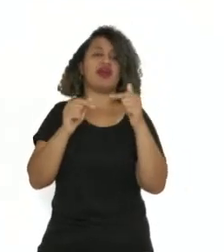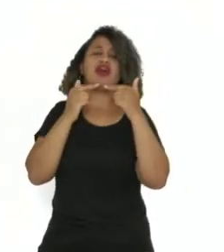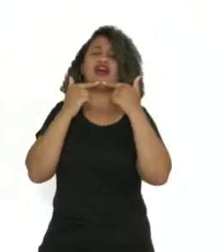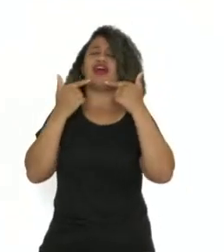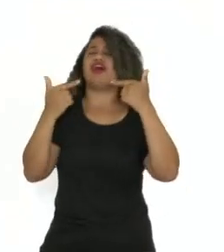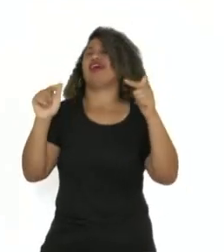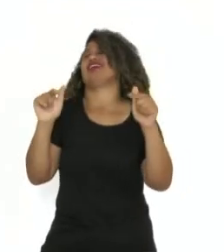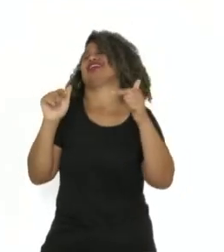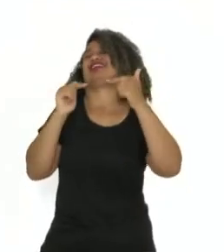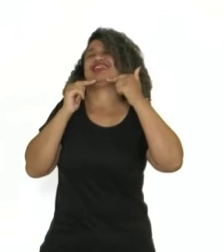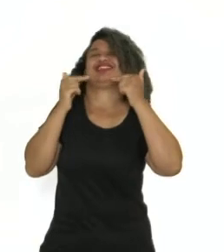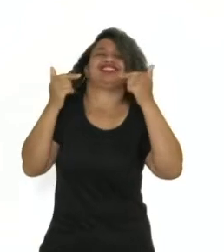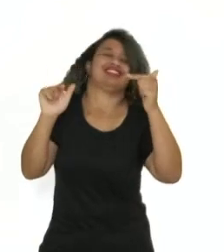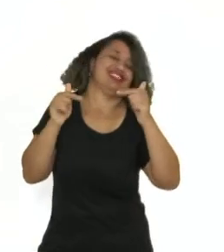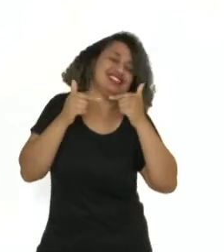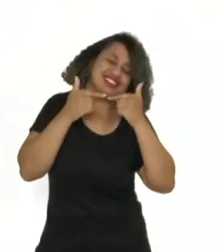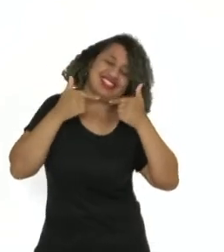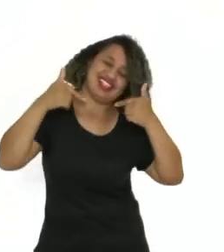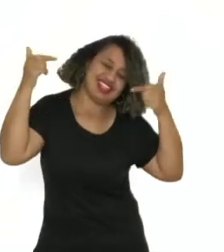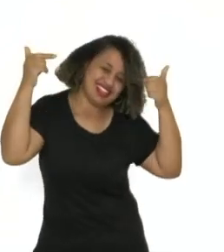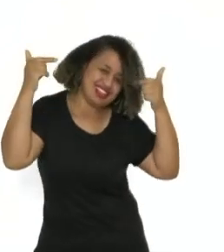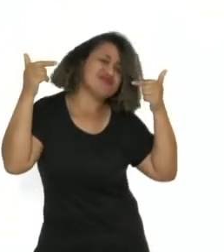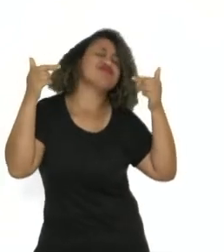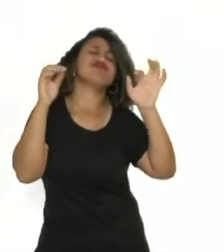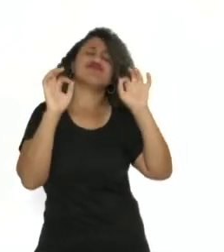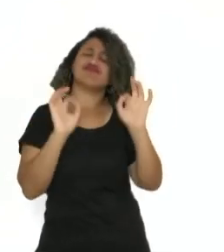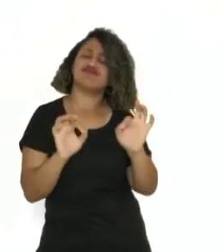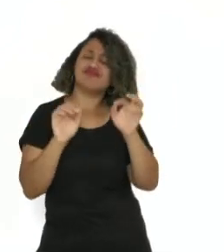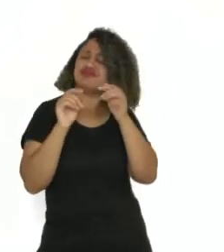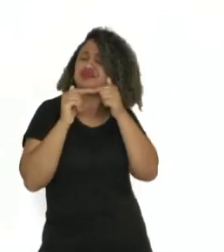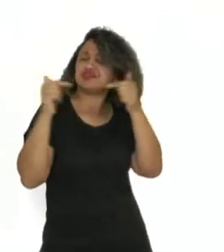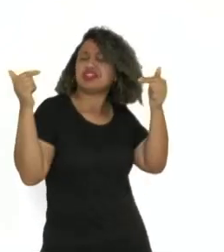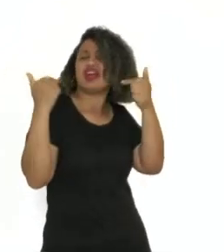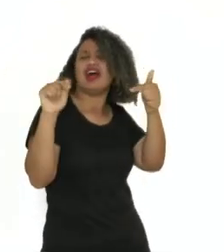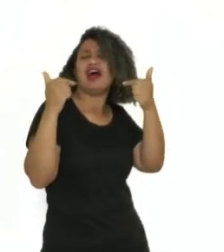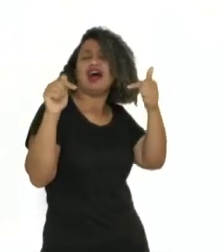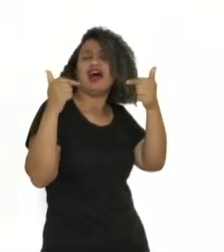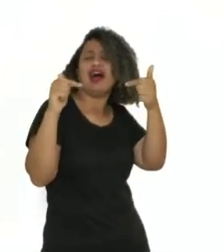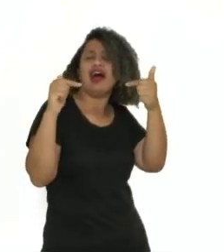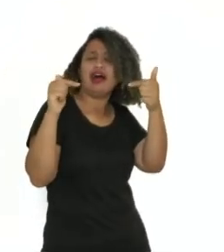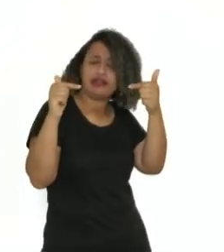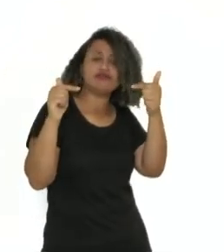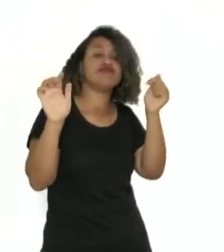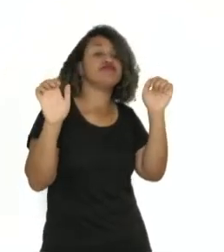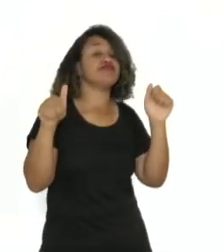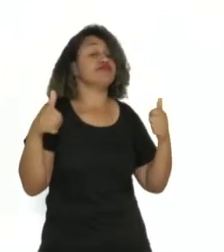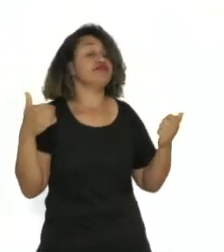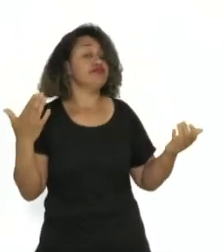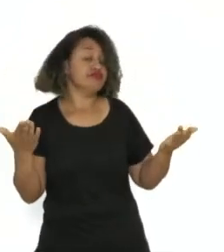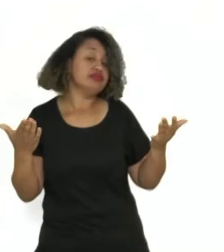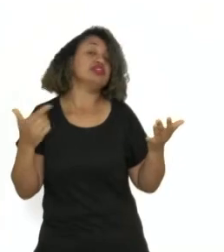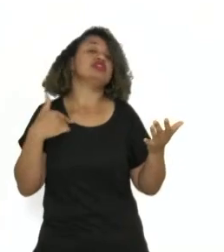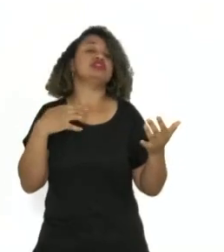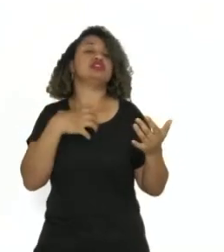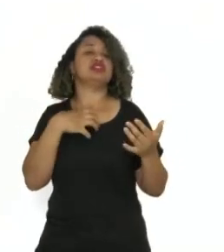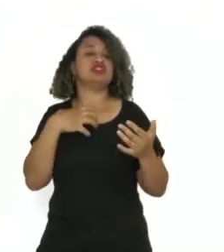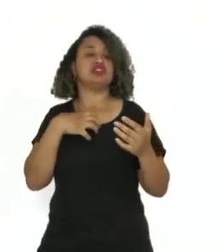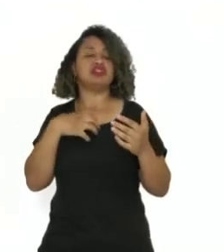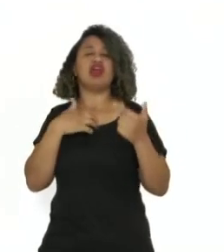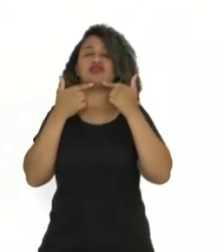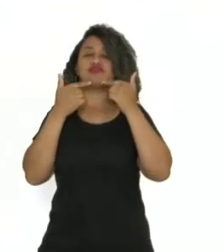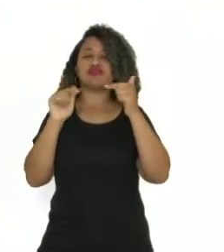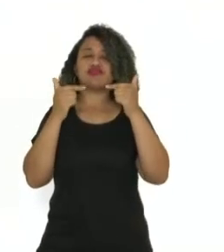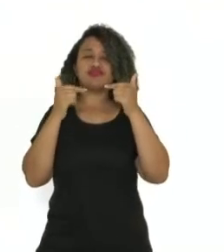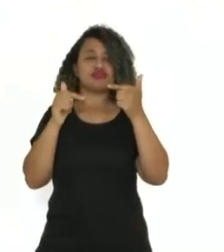riso aberto, largo, amplo, barulhento. Assim, esse tipo de